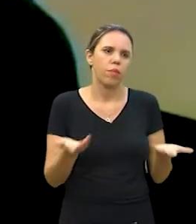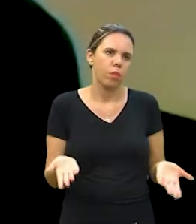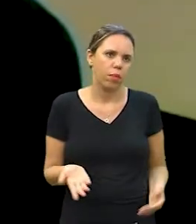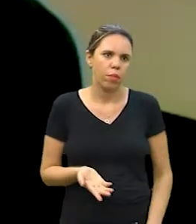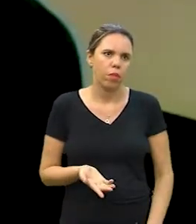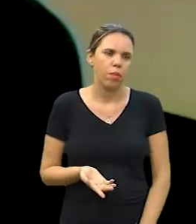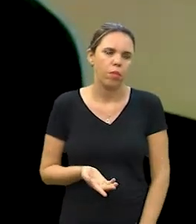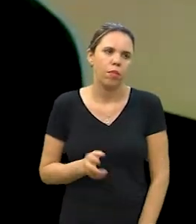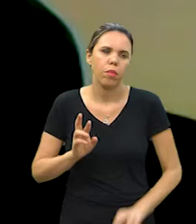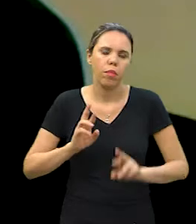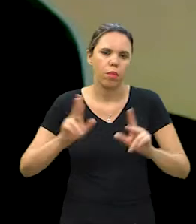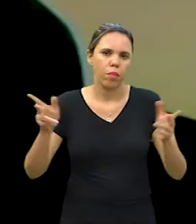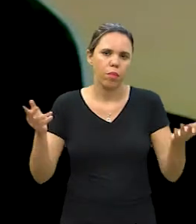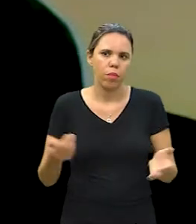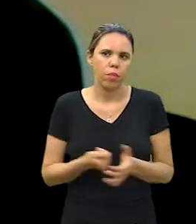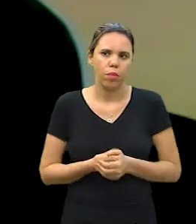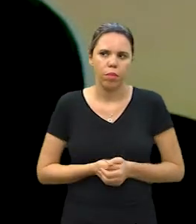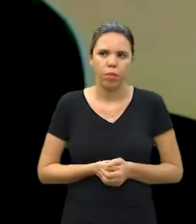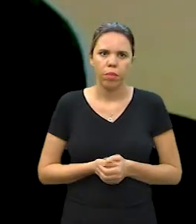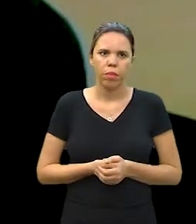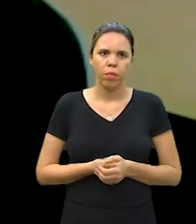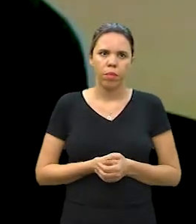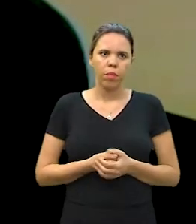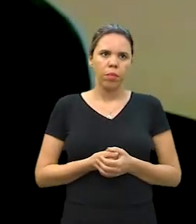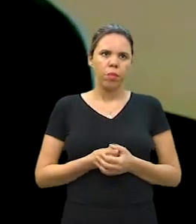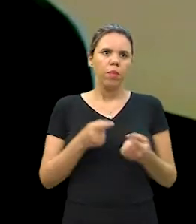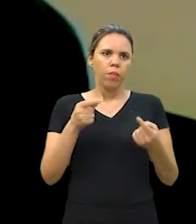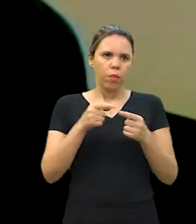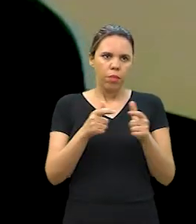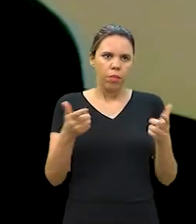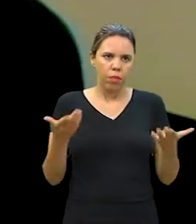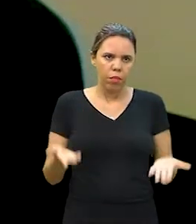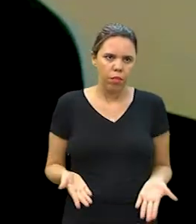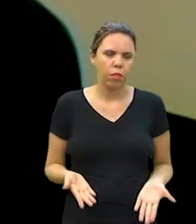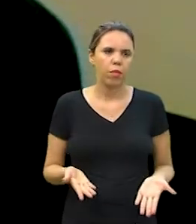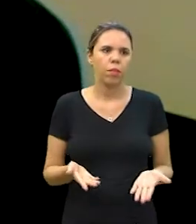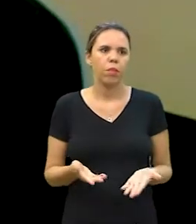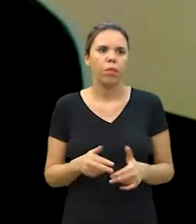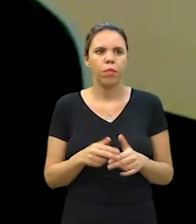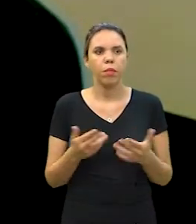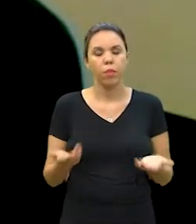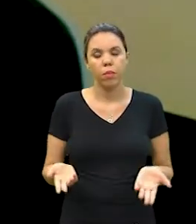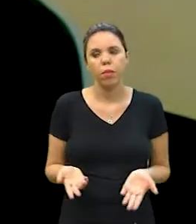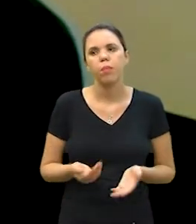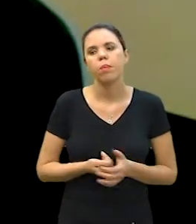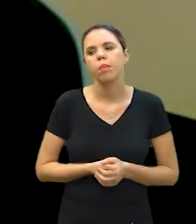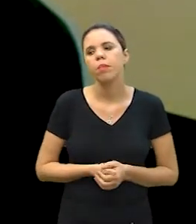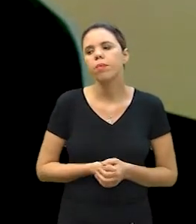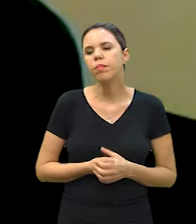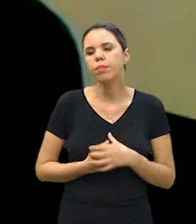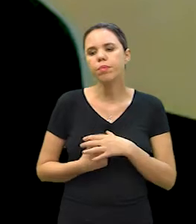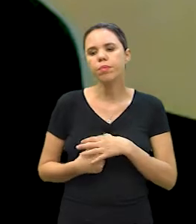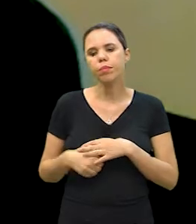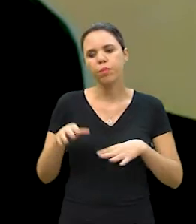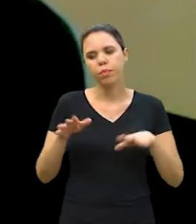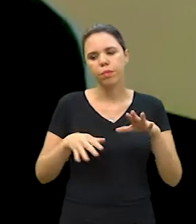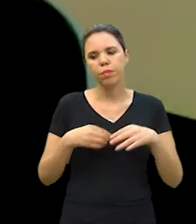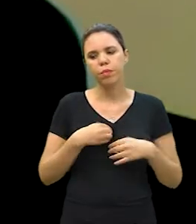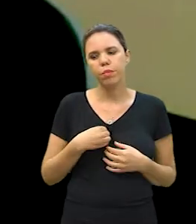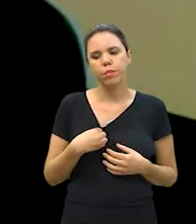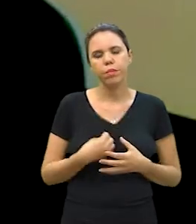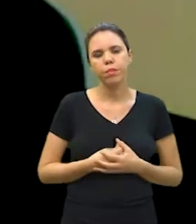de trabalho são diferentes, né? Então, essa incidência maior da situação, às